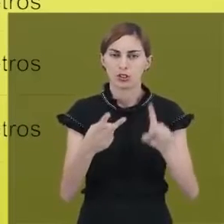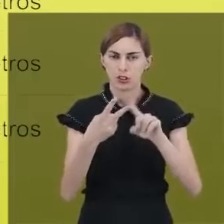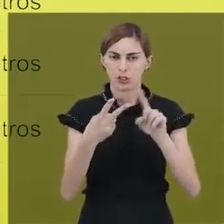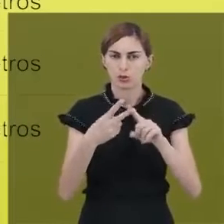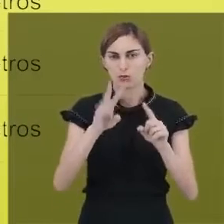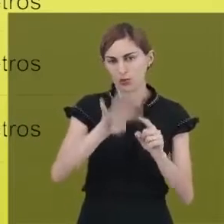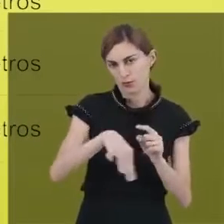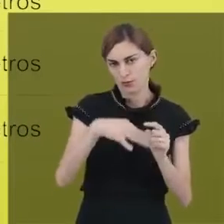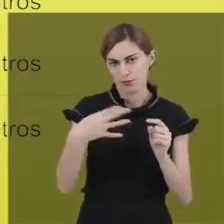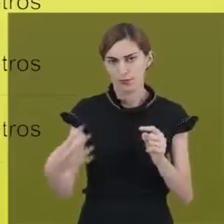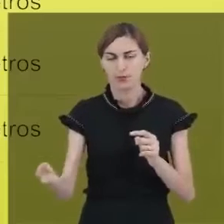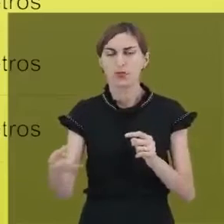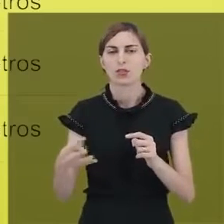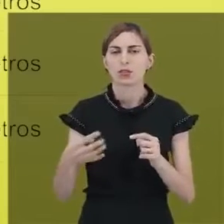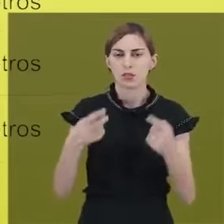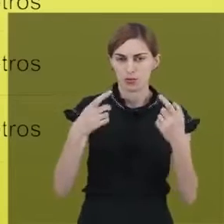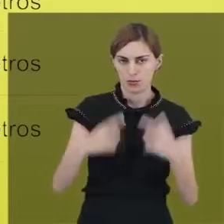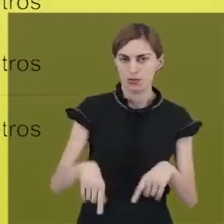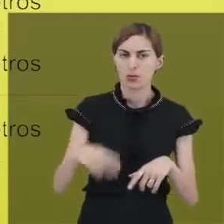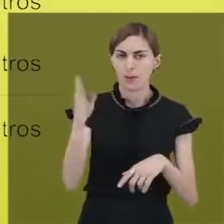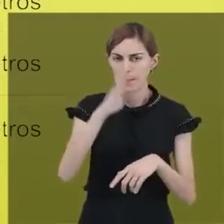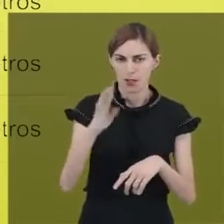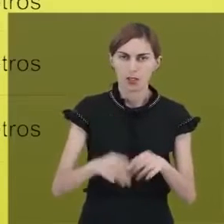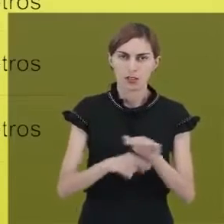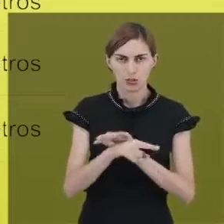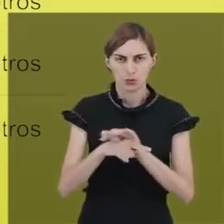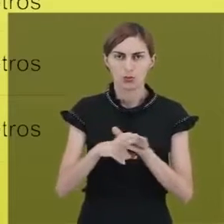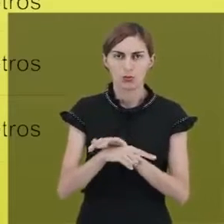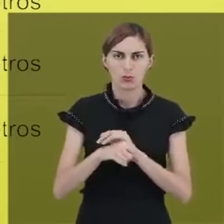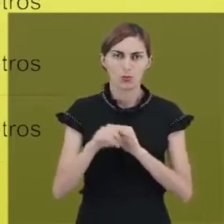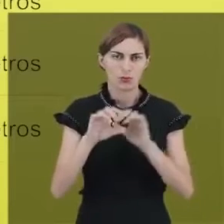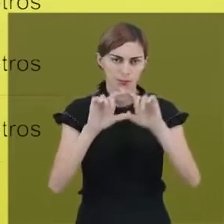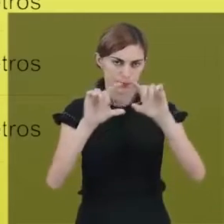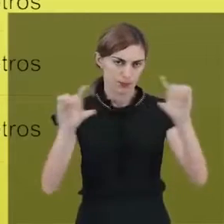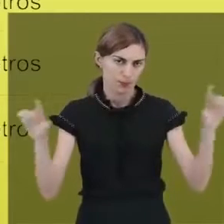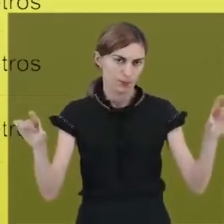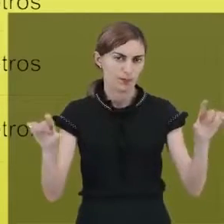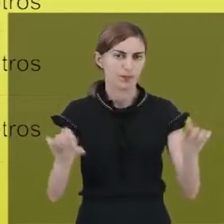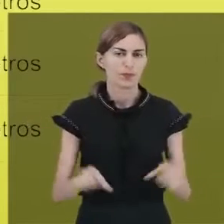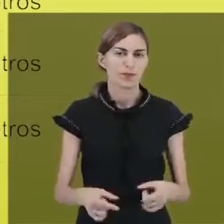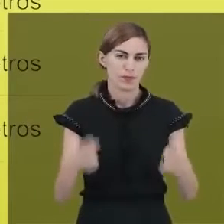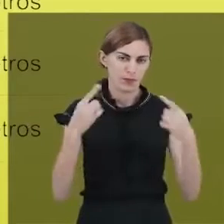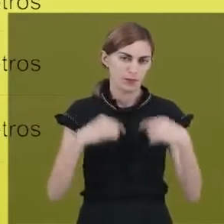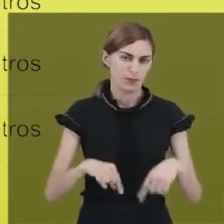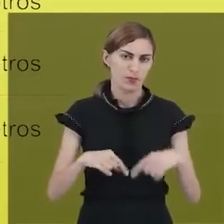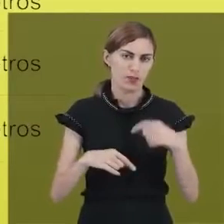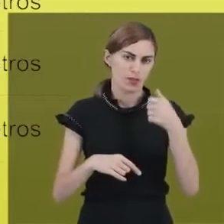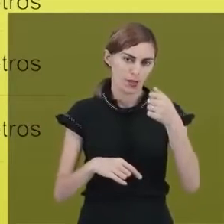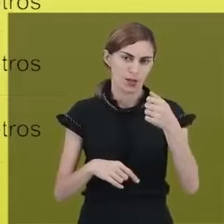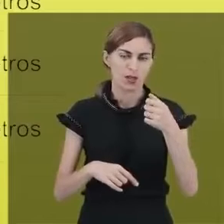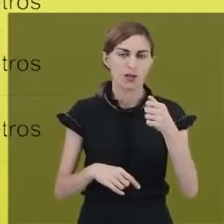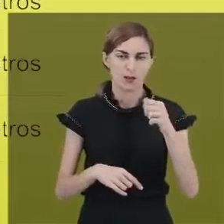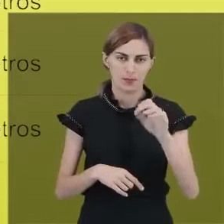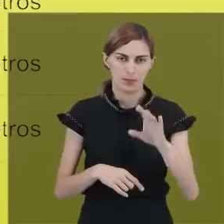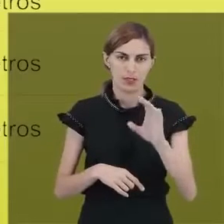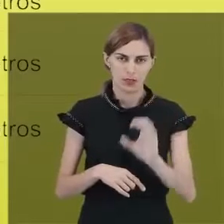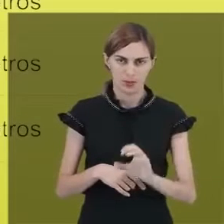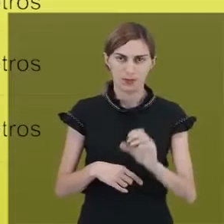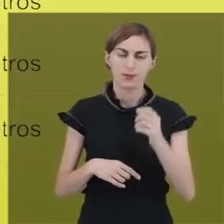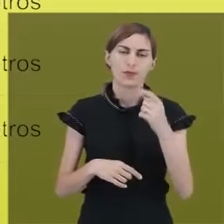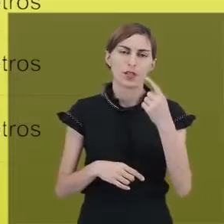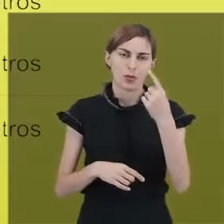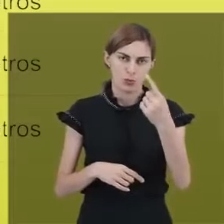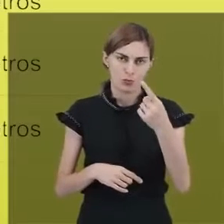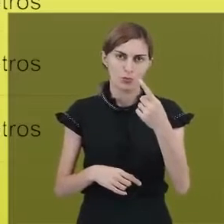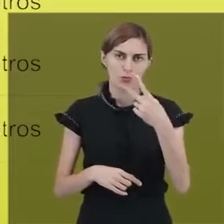do IRB, do Instituto de Resseguro do Brasil, é a classe de ocupação A, 1 e 2, que a gente vai ver também que classes são essas, é